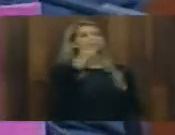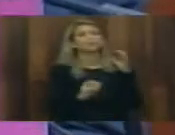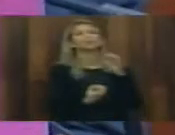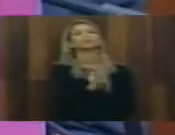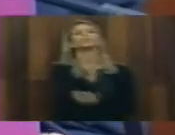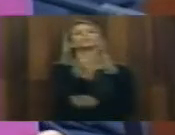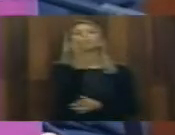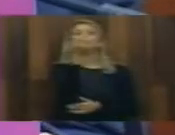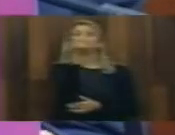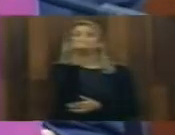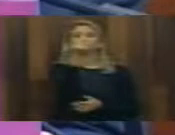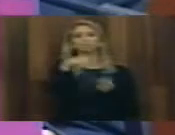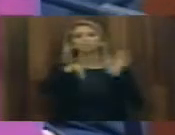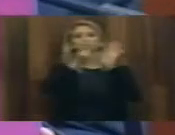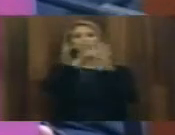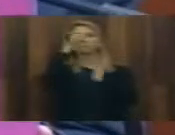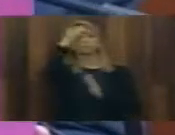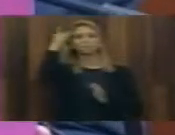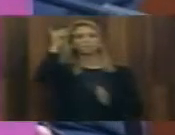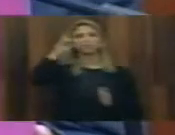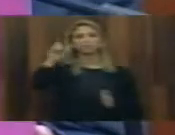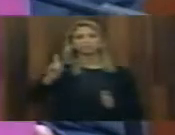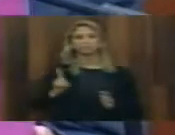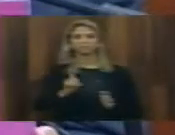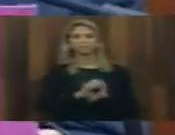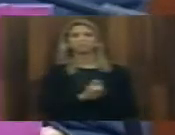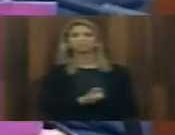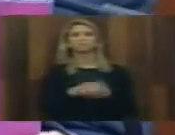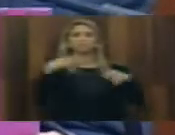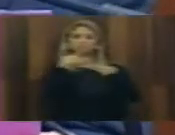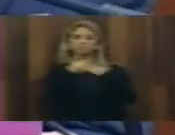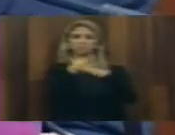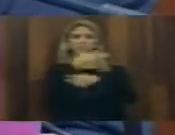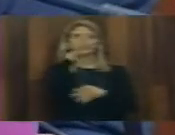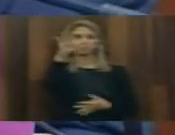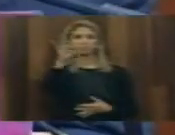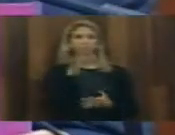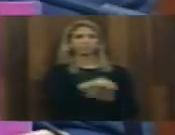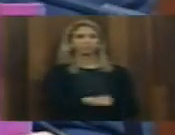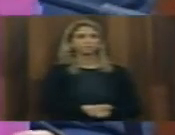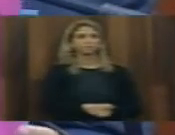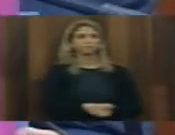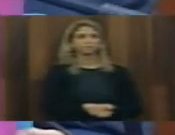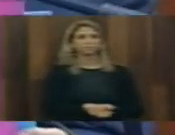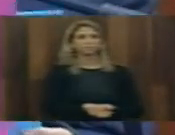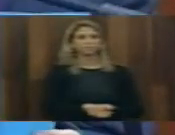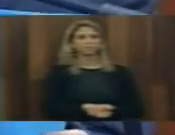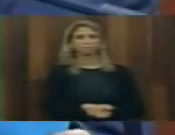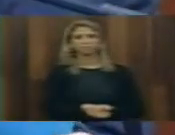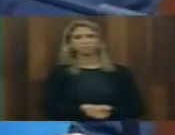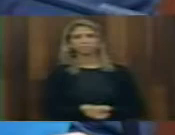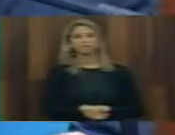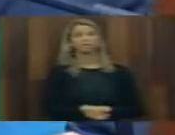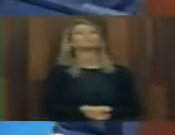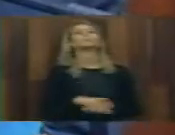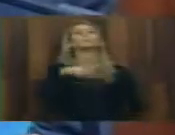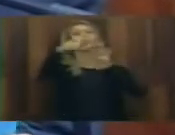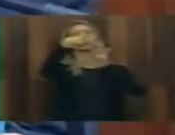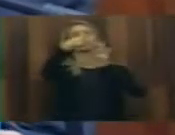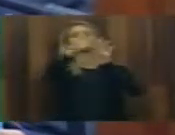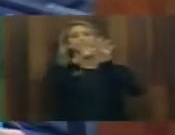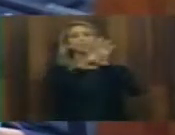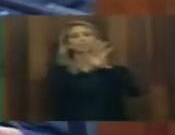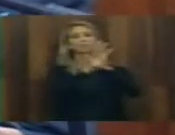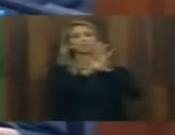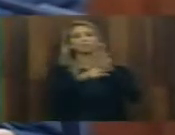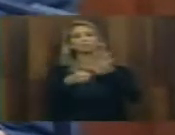dos Direitos da Pessoa com Deficiência no âmbito do município de Cabo Frio. O projeto será encaminhado